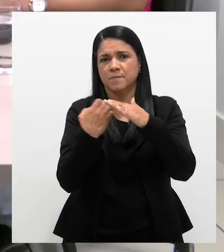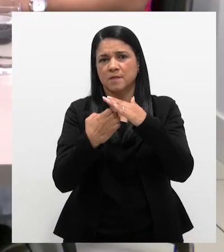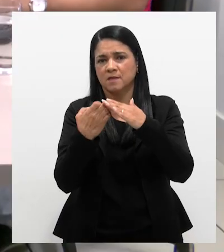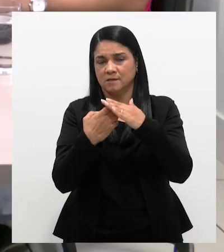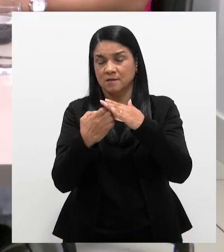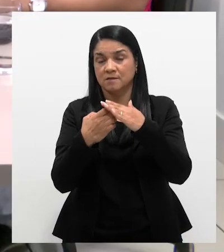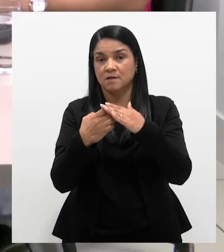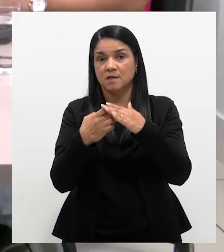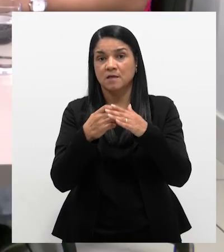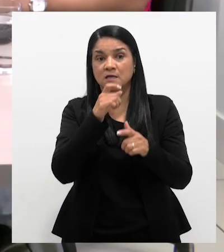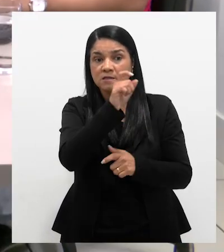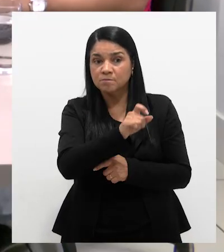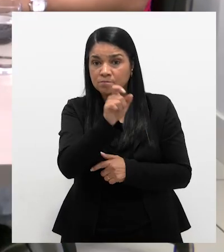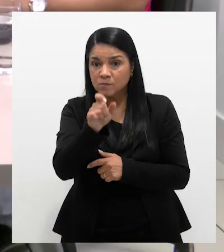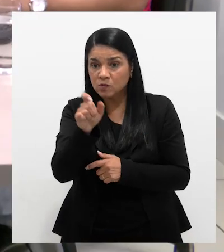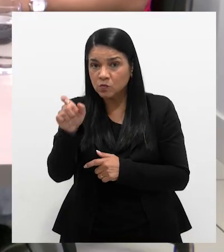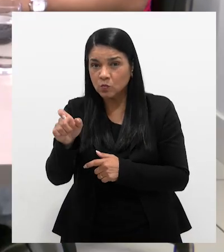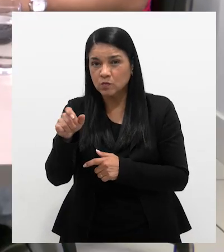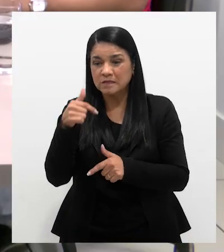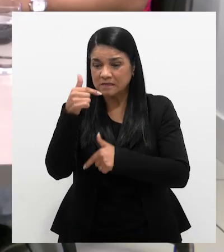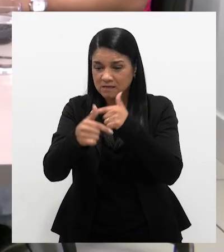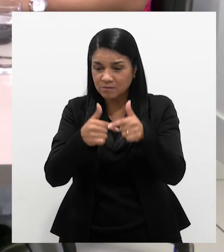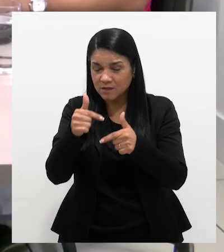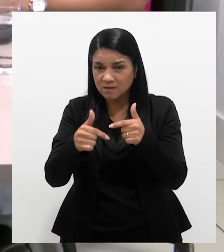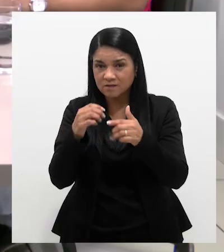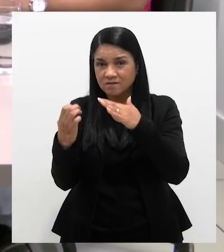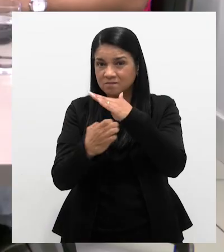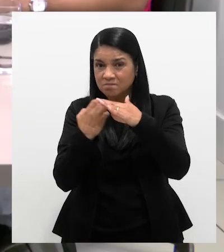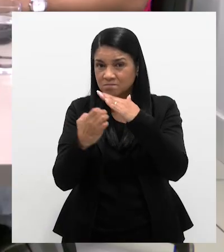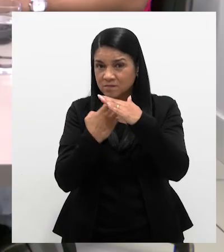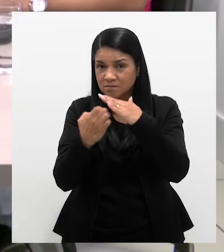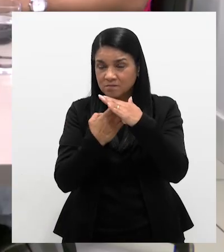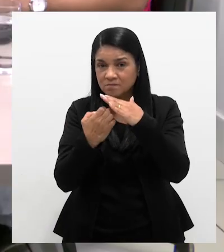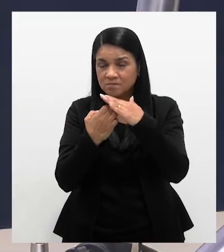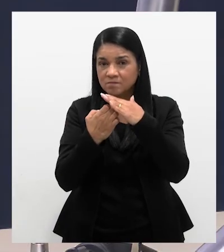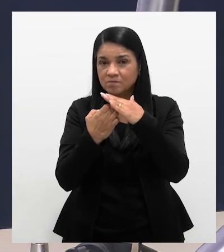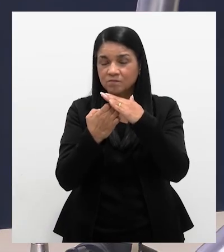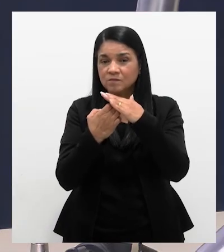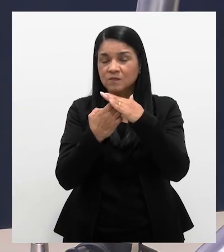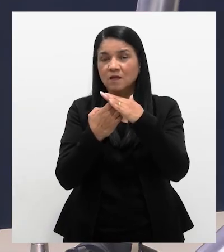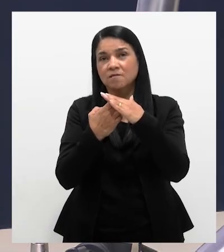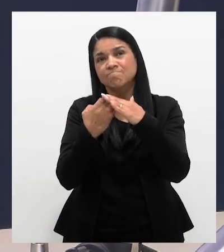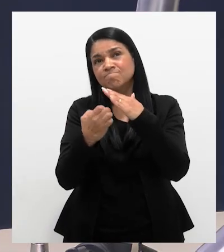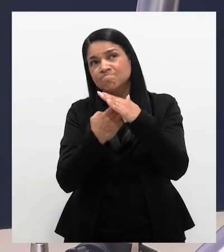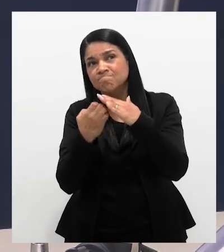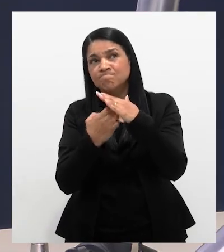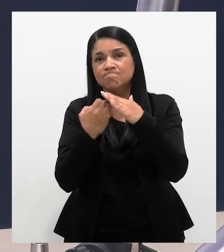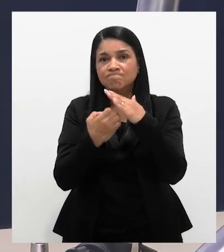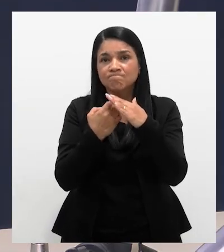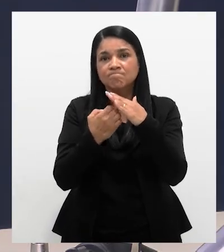que as pessoas que estão numa empresa de fato assim que é